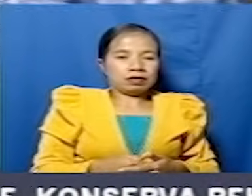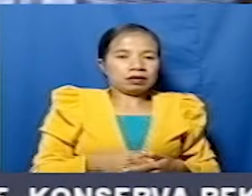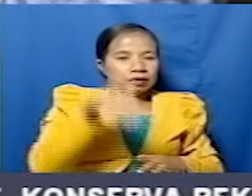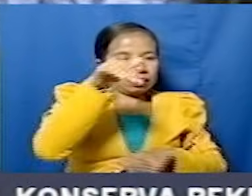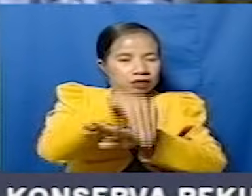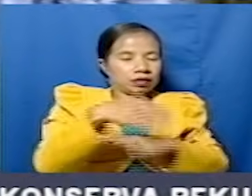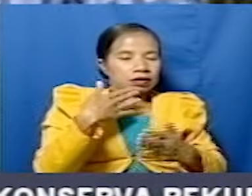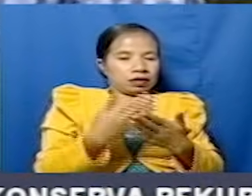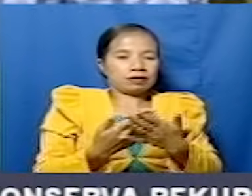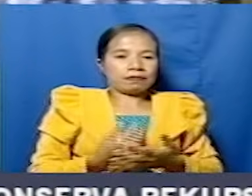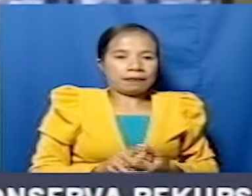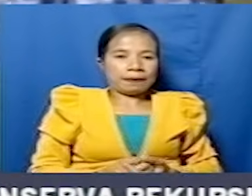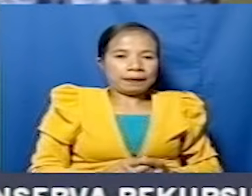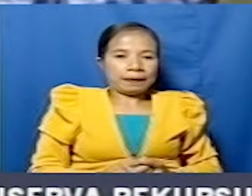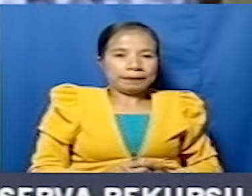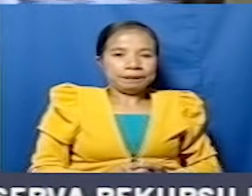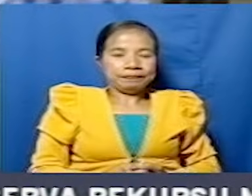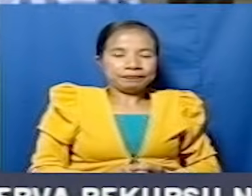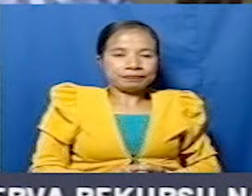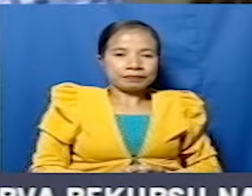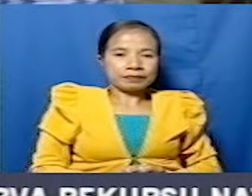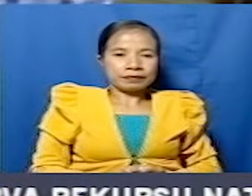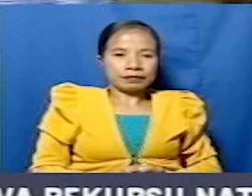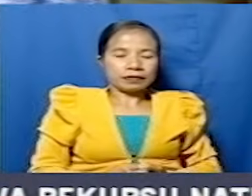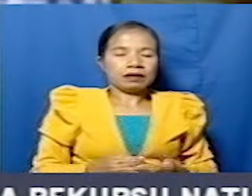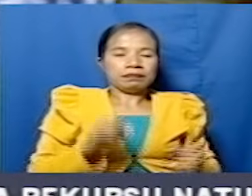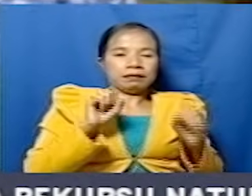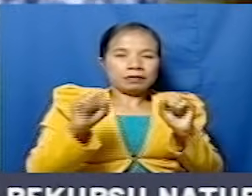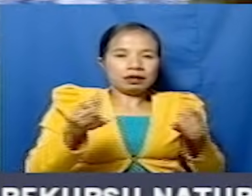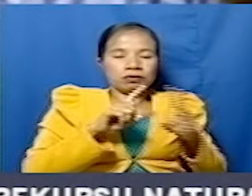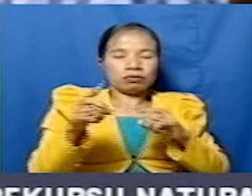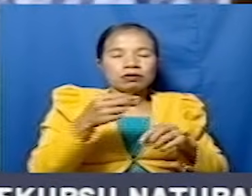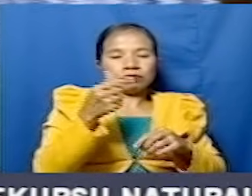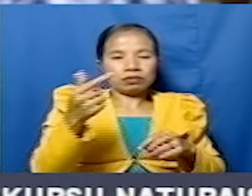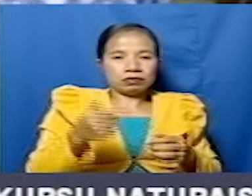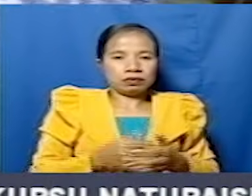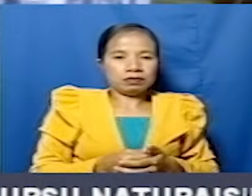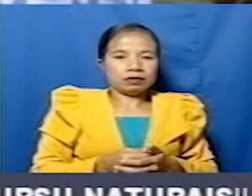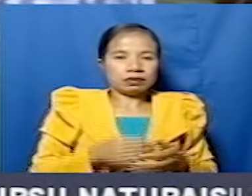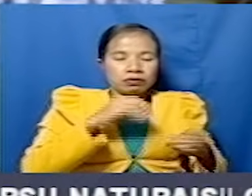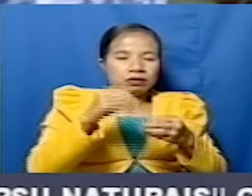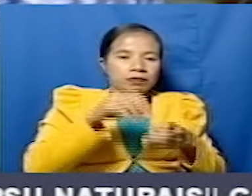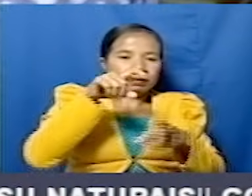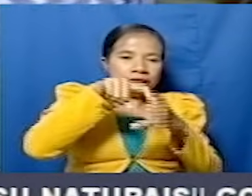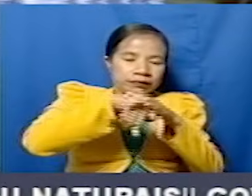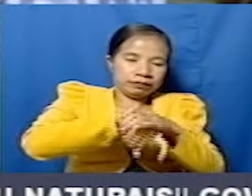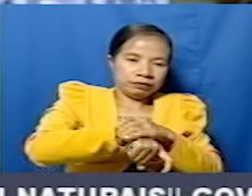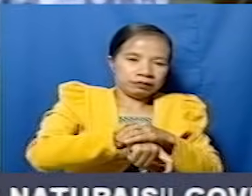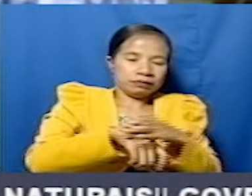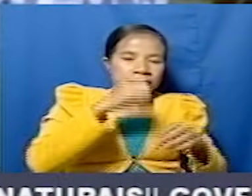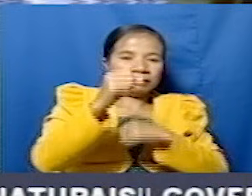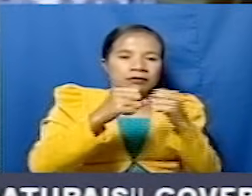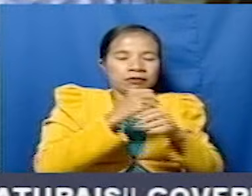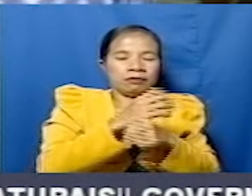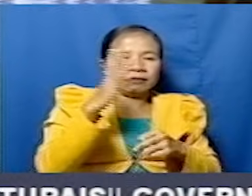e sim ya diak tabot bele explica tuan na perspectiva esta bot inian kona bai perfurasaun ne bemaka tinan lima nulu